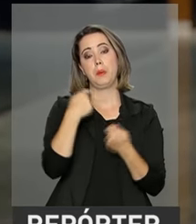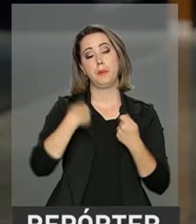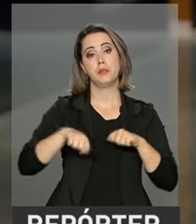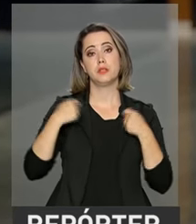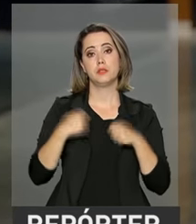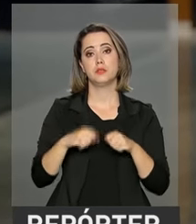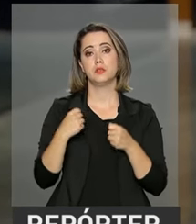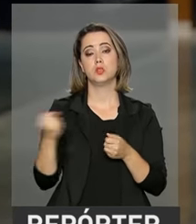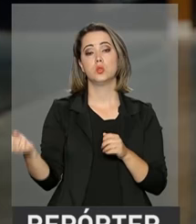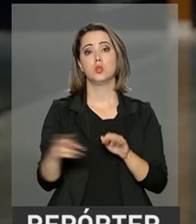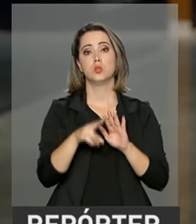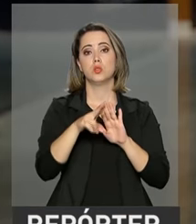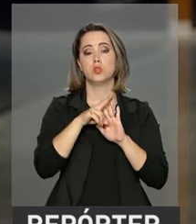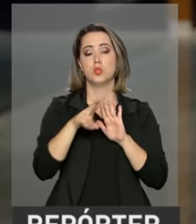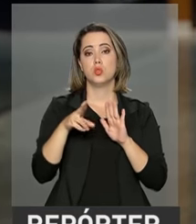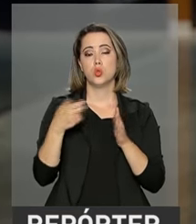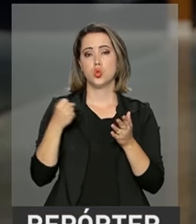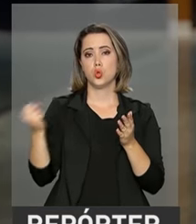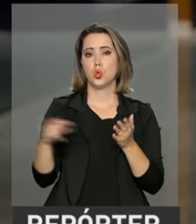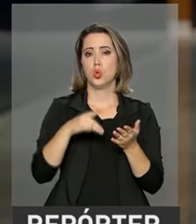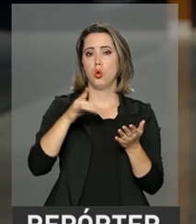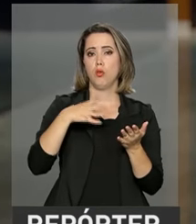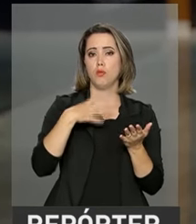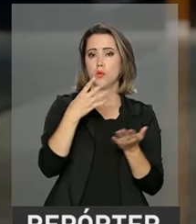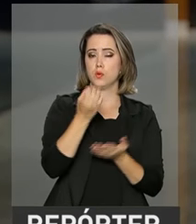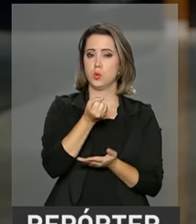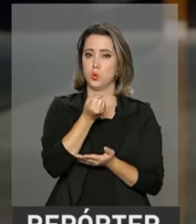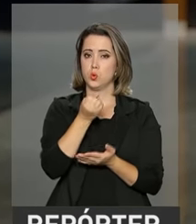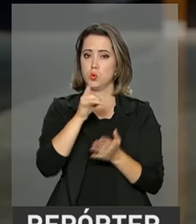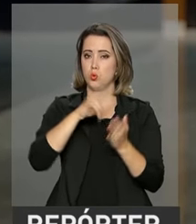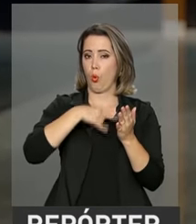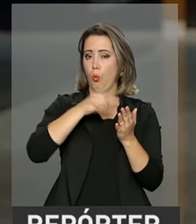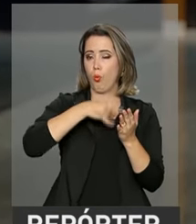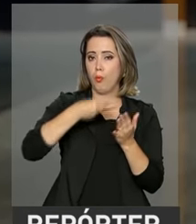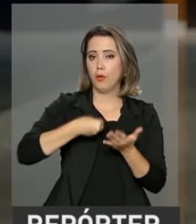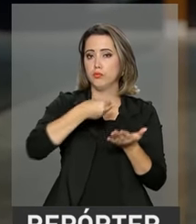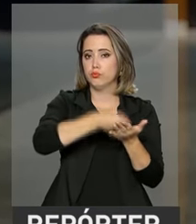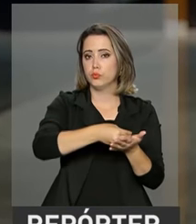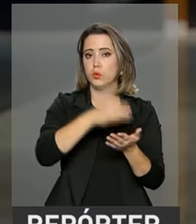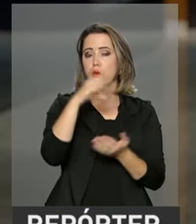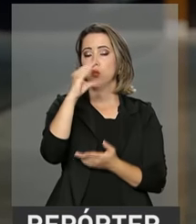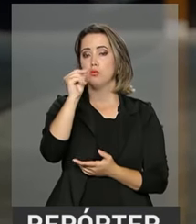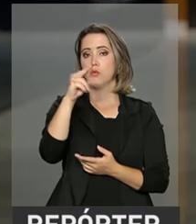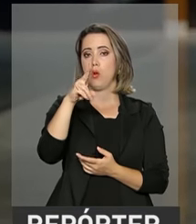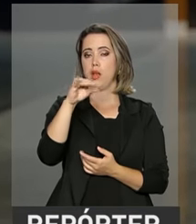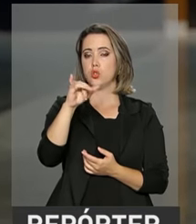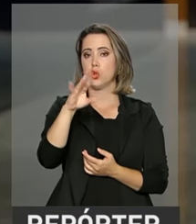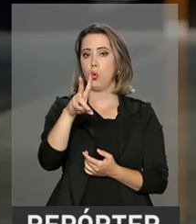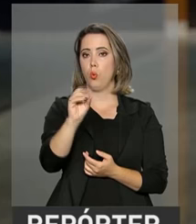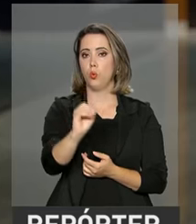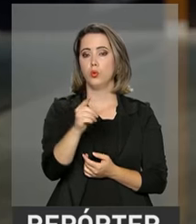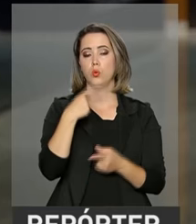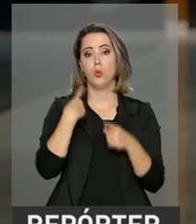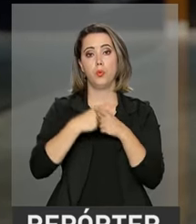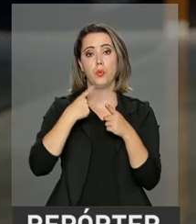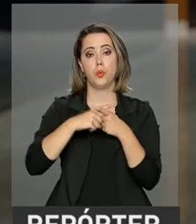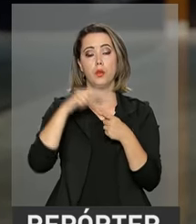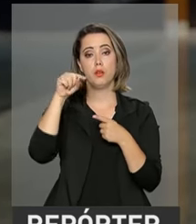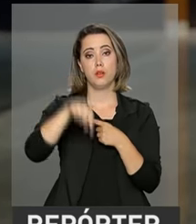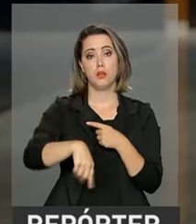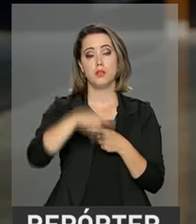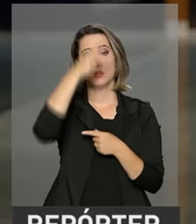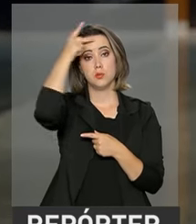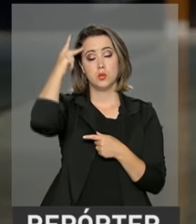precisam atualizar os seus dados no cadastro único de programas sociais do governo federal isso porque esses